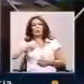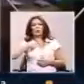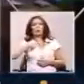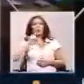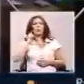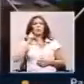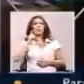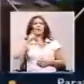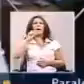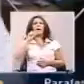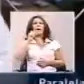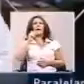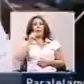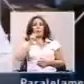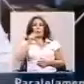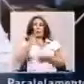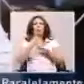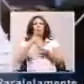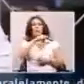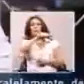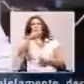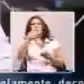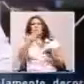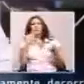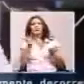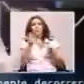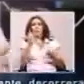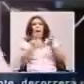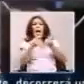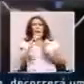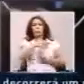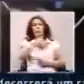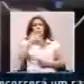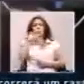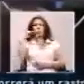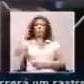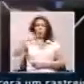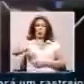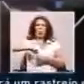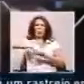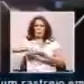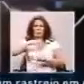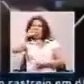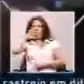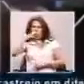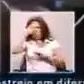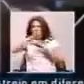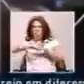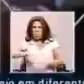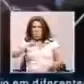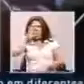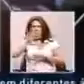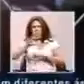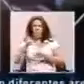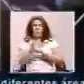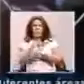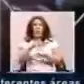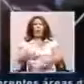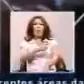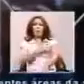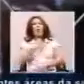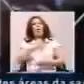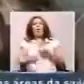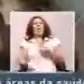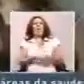aos excessos cometidos durante as praxes académicas e que vai informar o Ministério Público de práticas que considera excessivas. Andréa